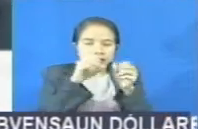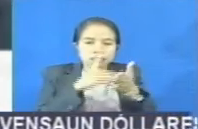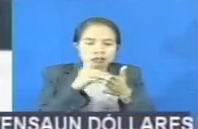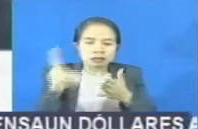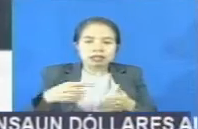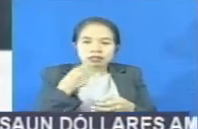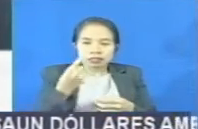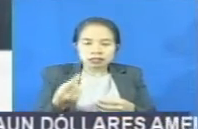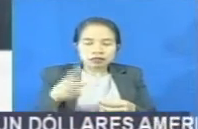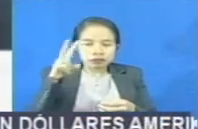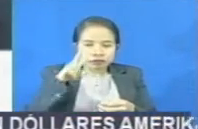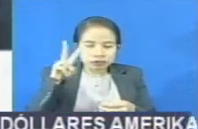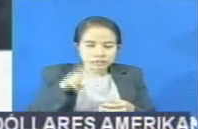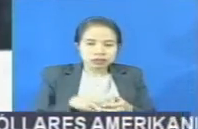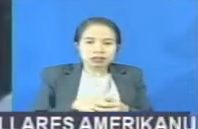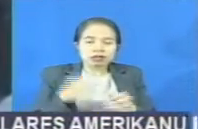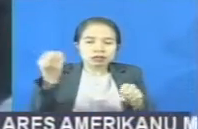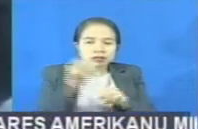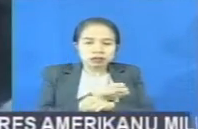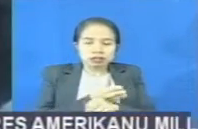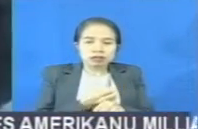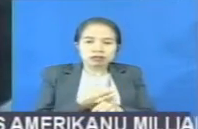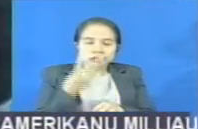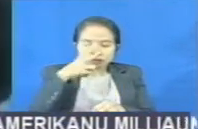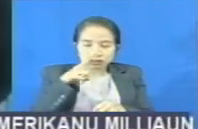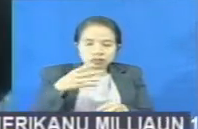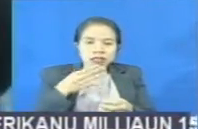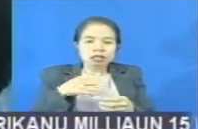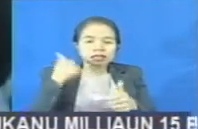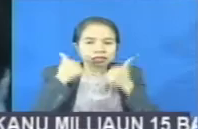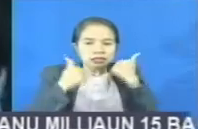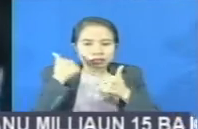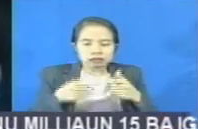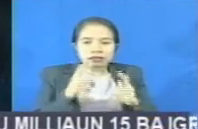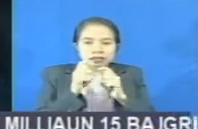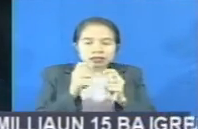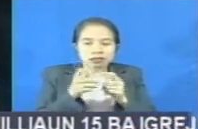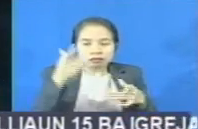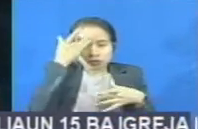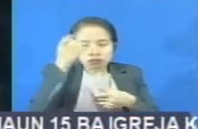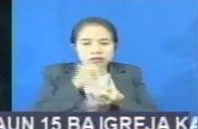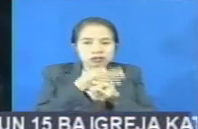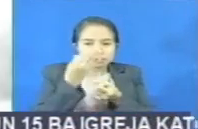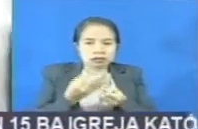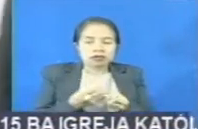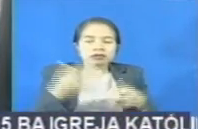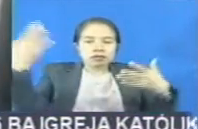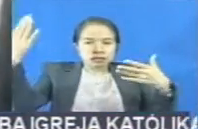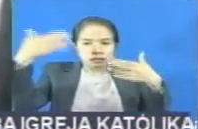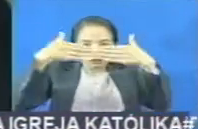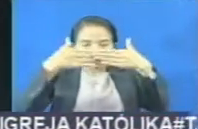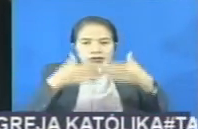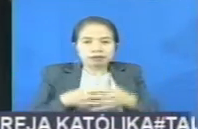informa. Visita trabalho, né? Objetivo, ato observa direito atividades de teste swab, massal e a zona